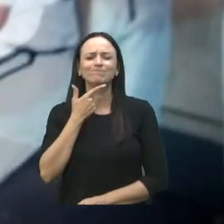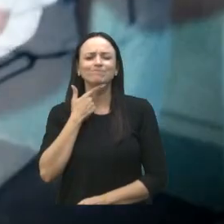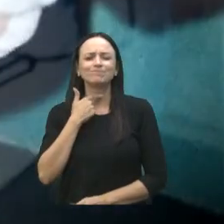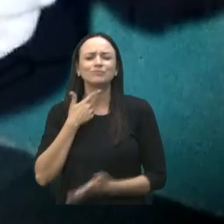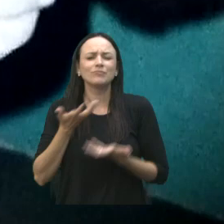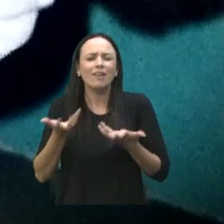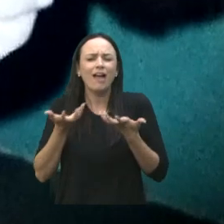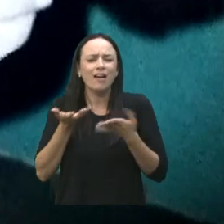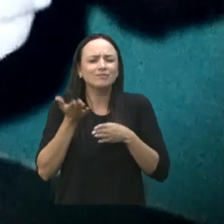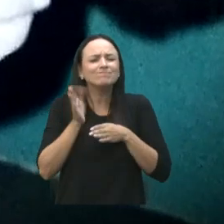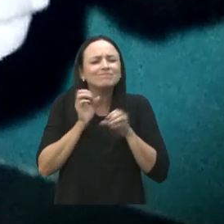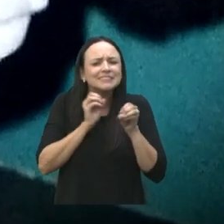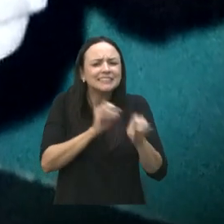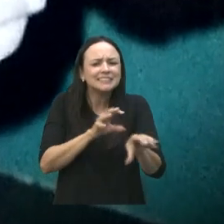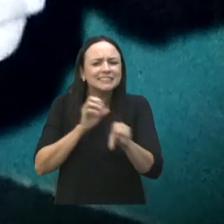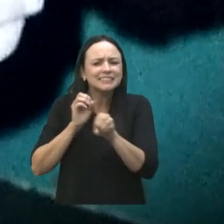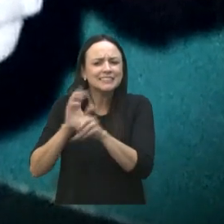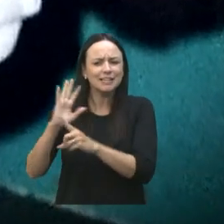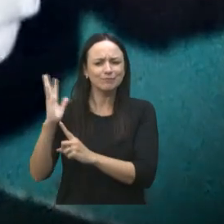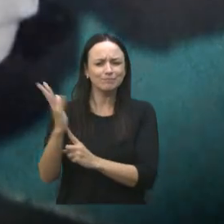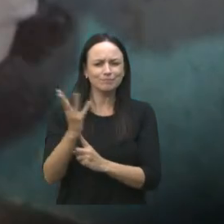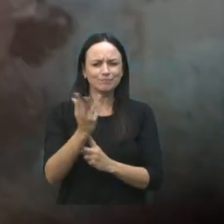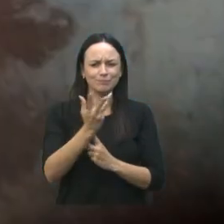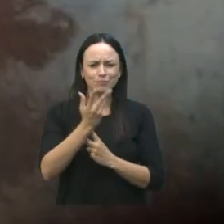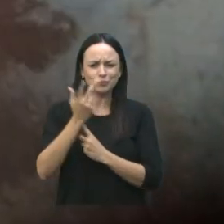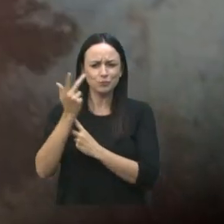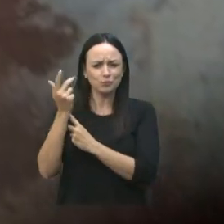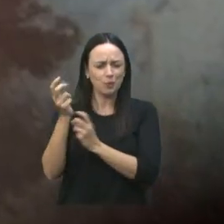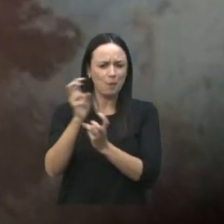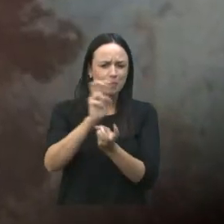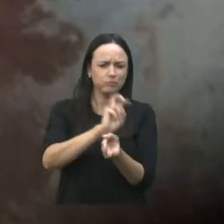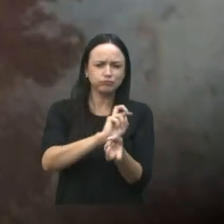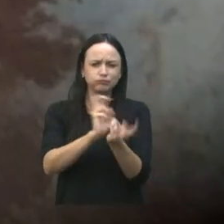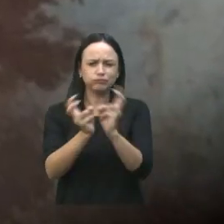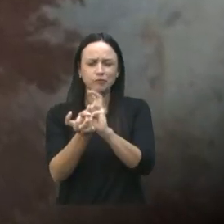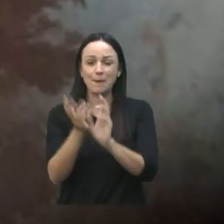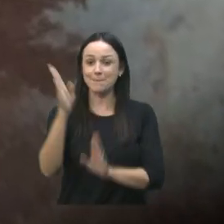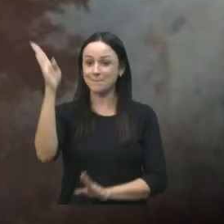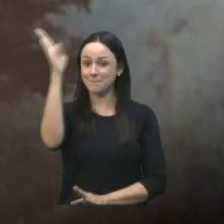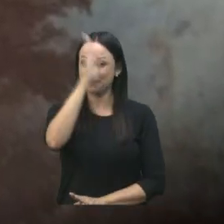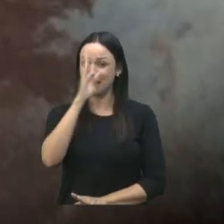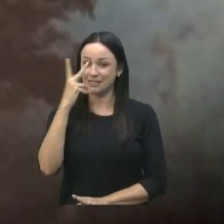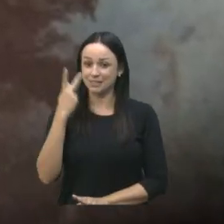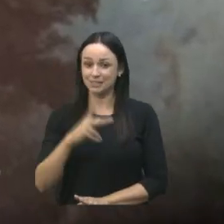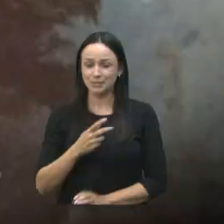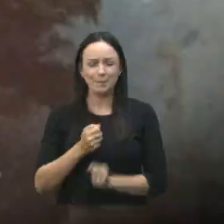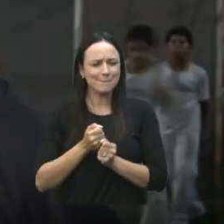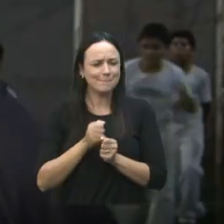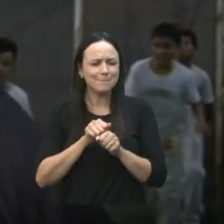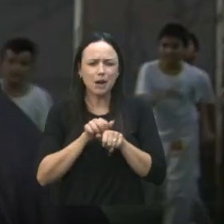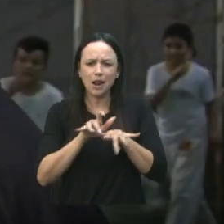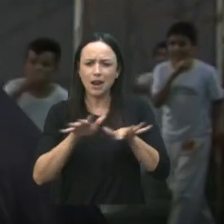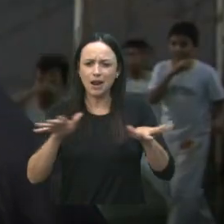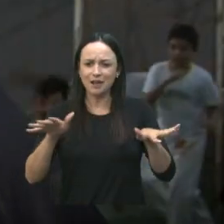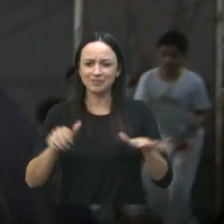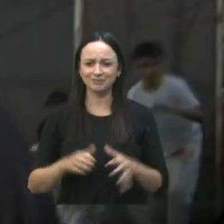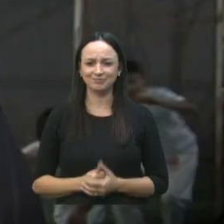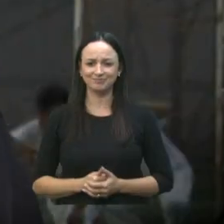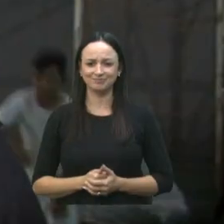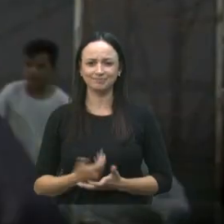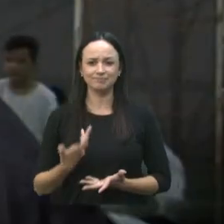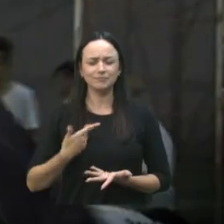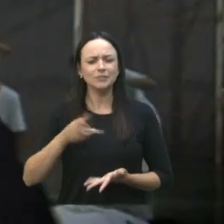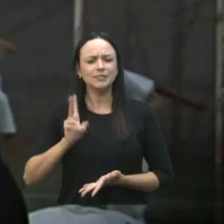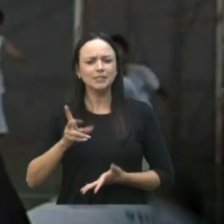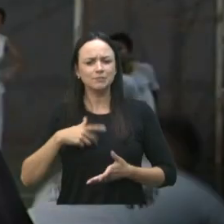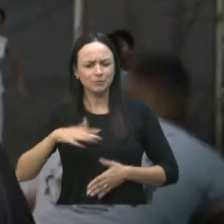a nobre arte marcial genuinamente brasileira ao maior número possível de pessoas. Eu sempre me interessei quando